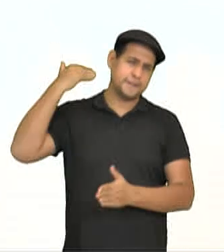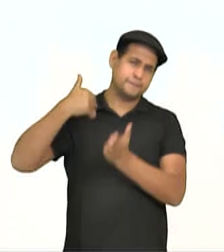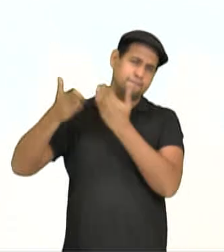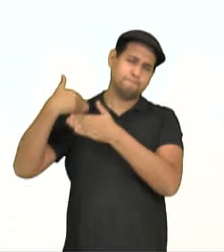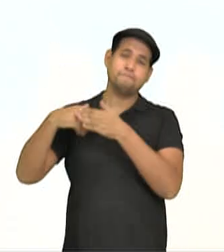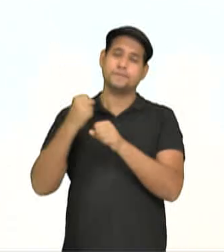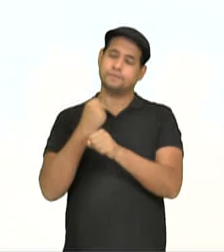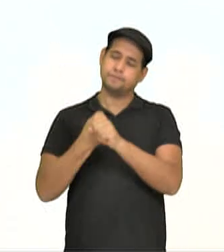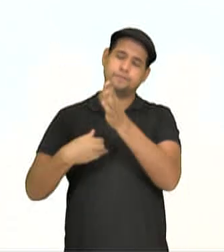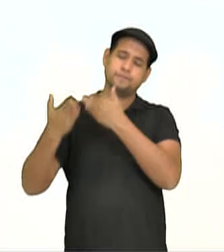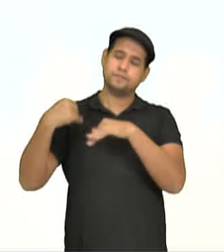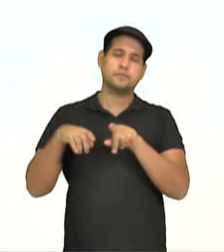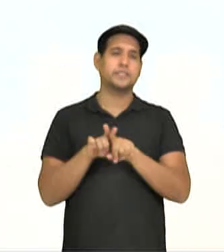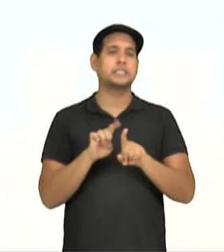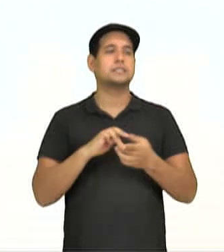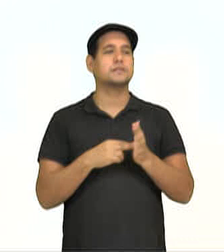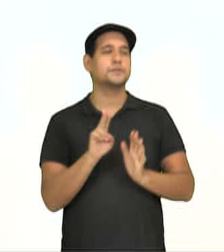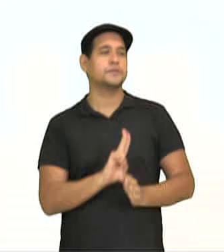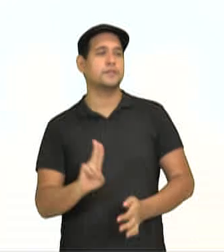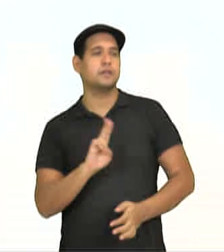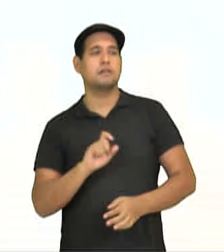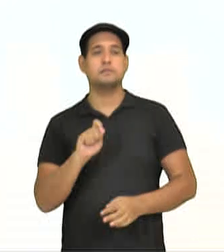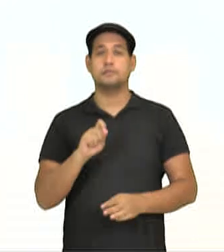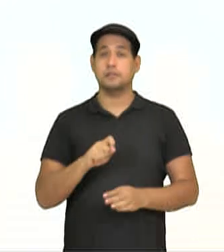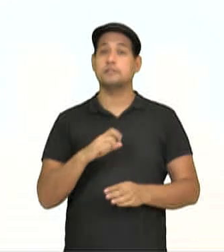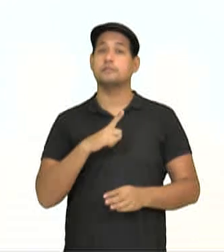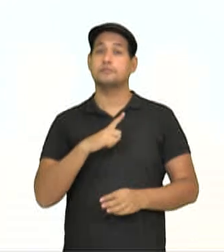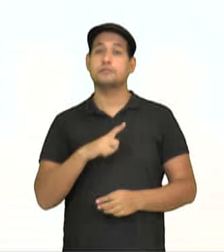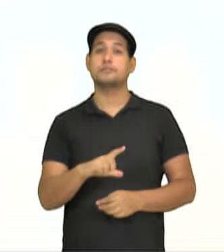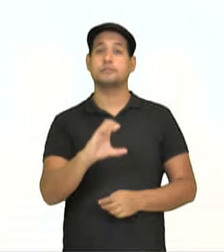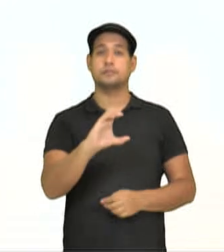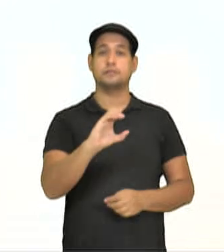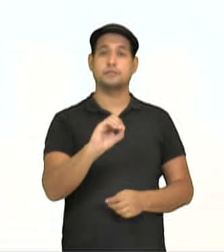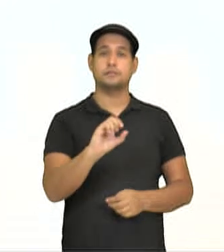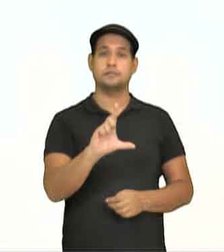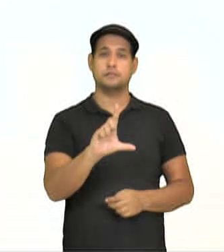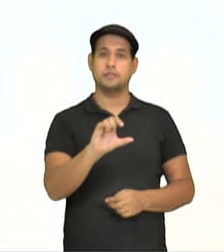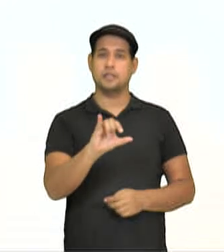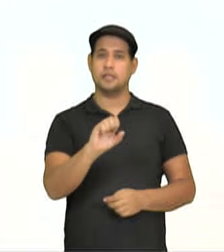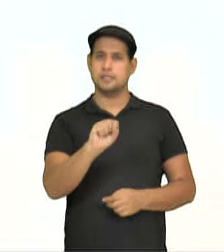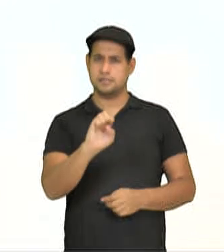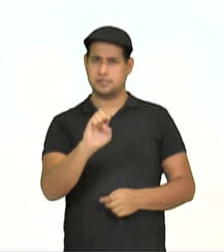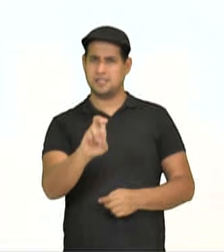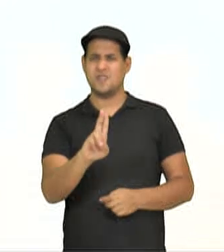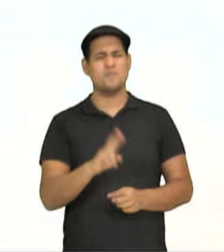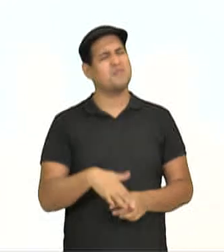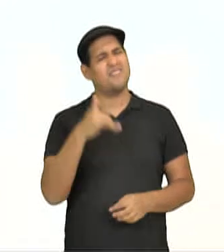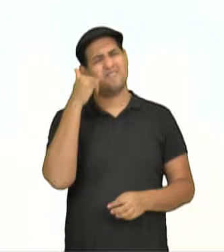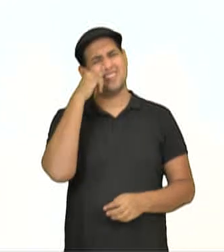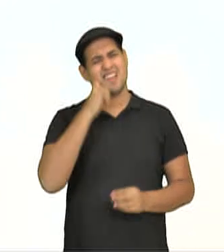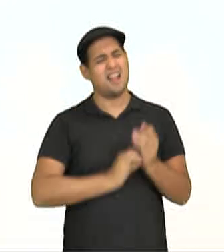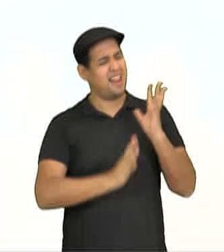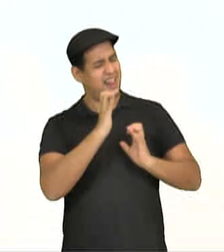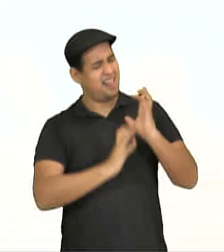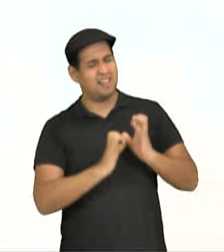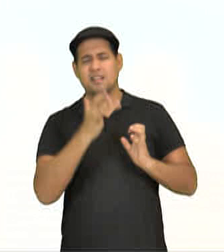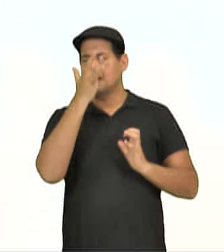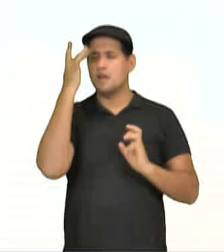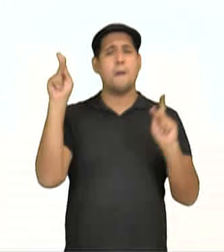atrás, eles utilizavam no Coliseu, para que não tivesse briga e que as pessoas ficassem em